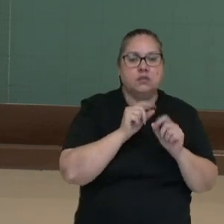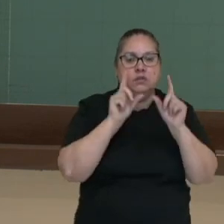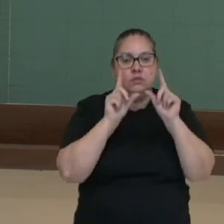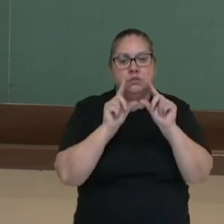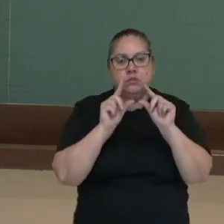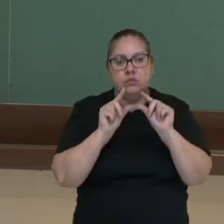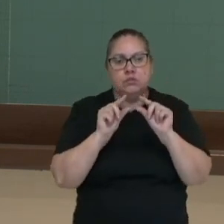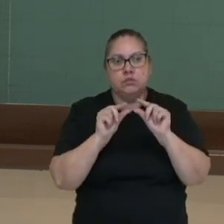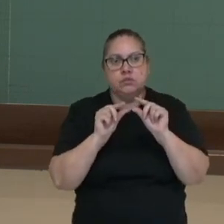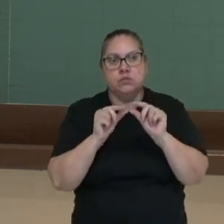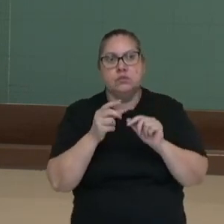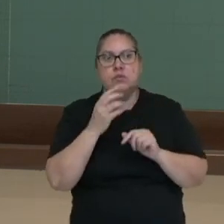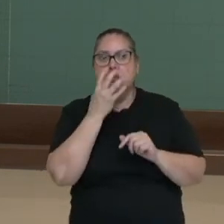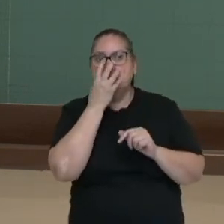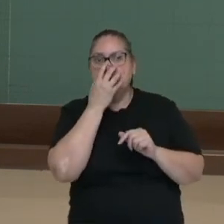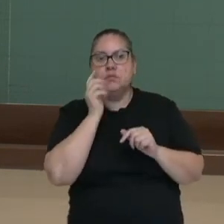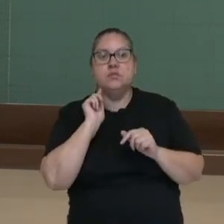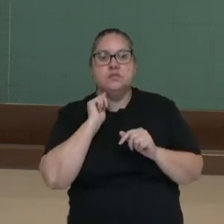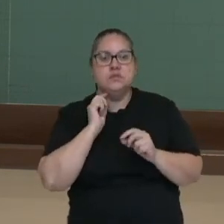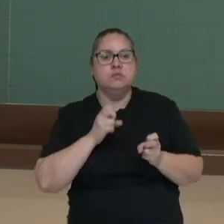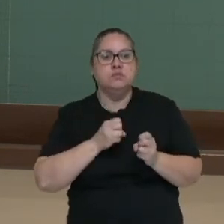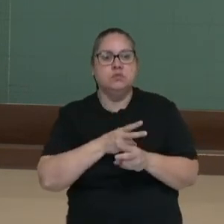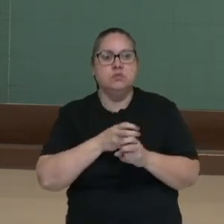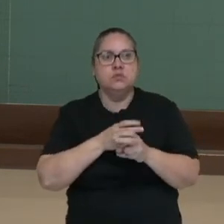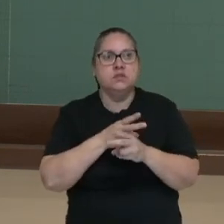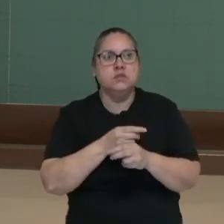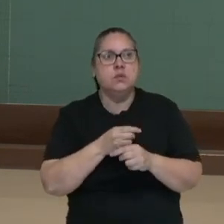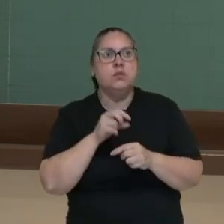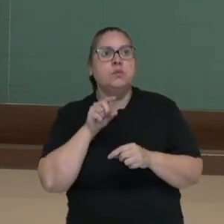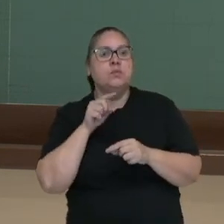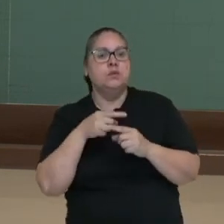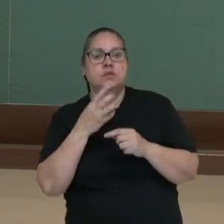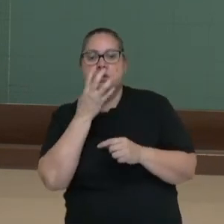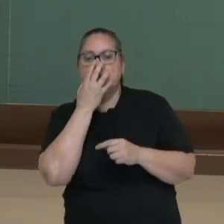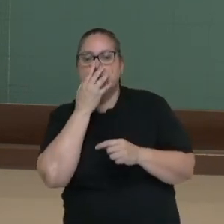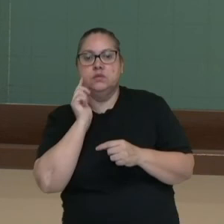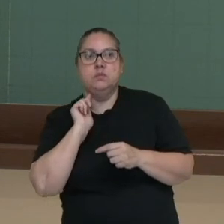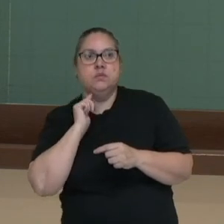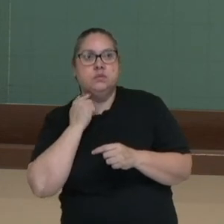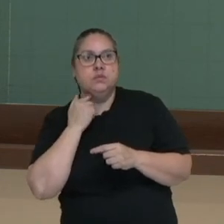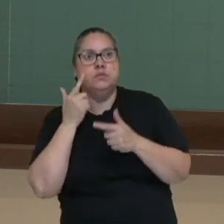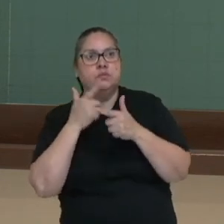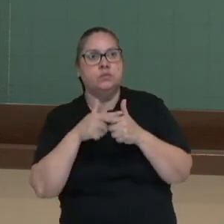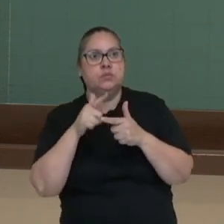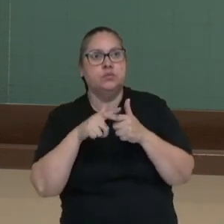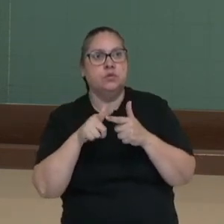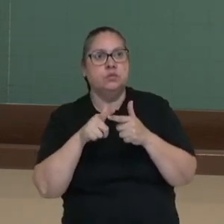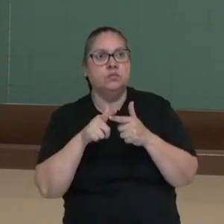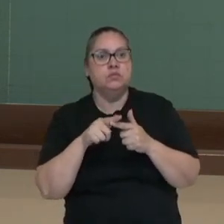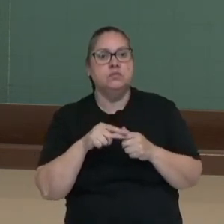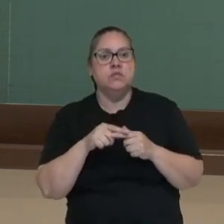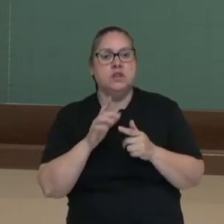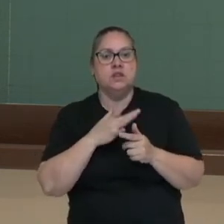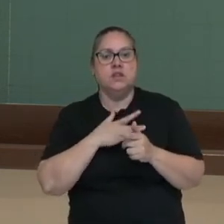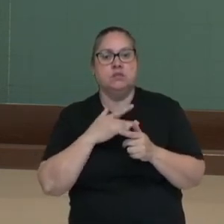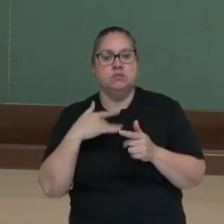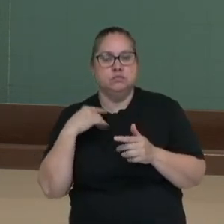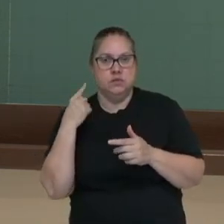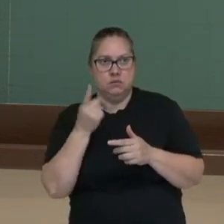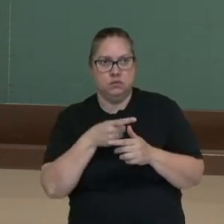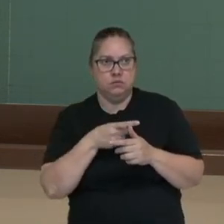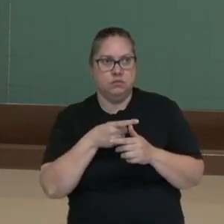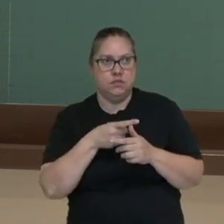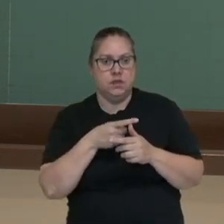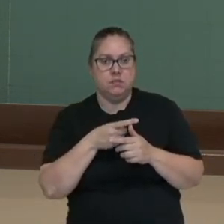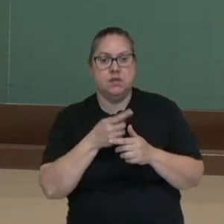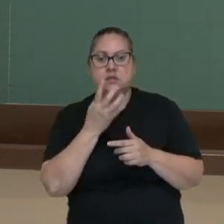diminuir essa poluição e contaminação, pois essa poluição pode gerar o quê? Problemas de saúde para nós, para